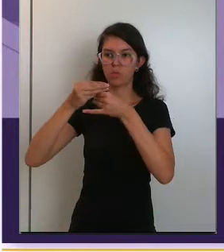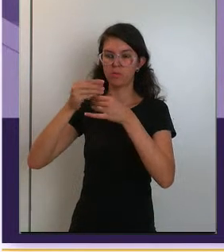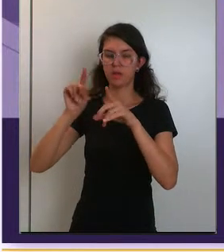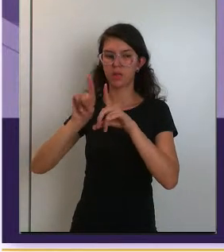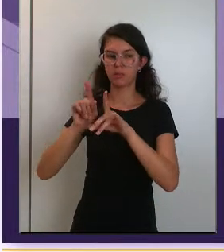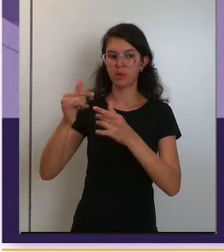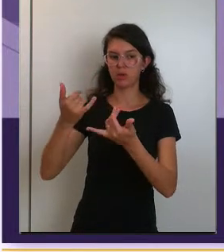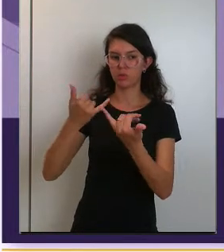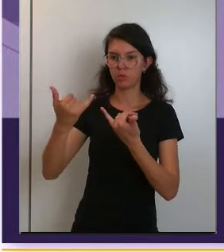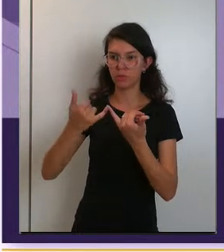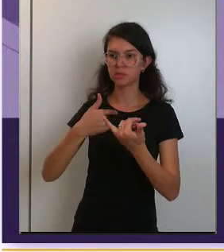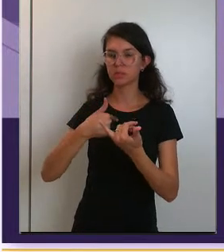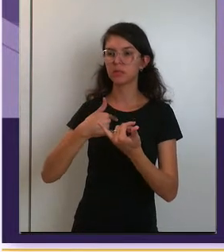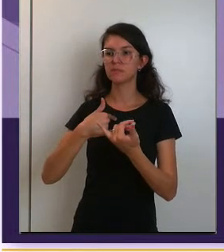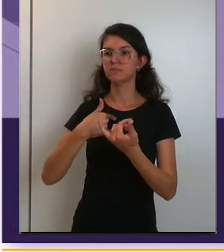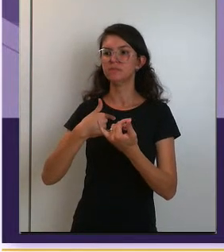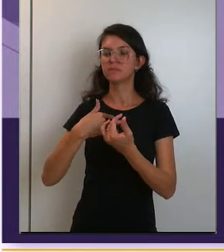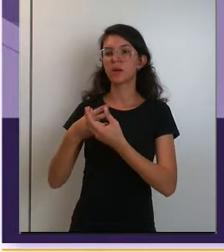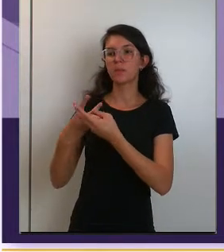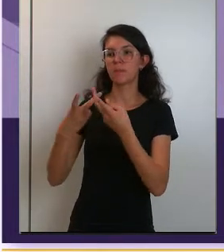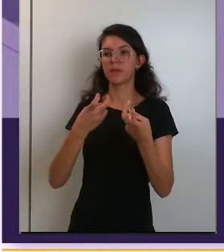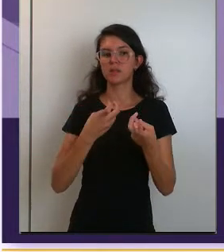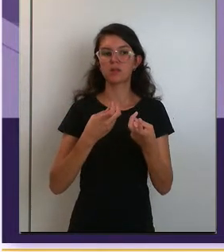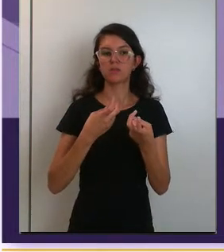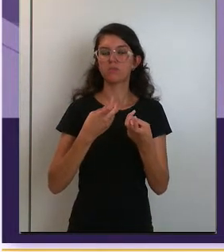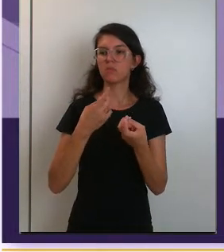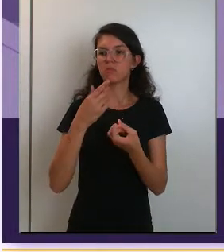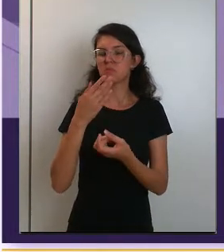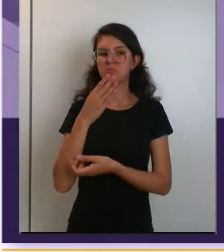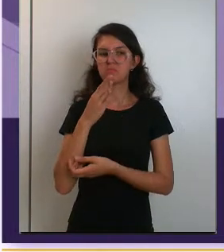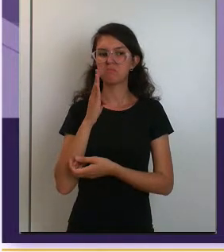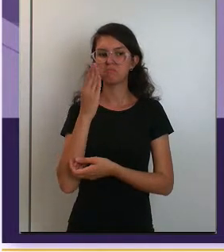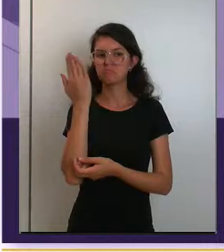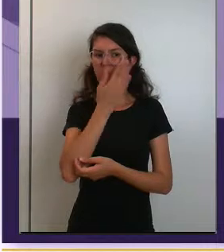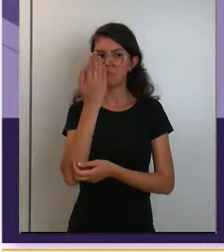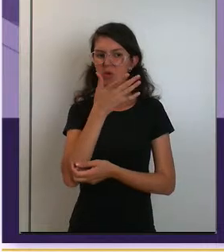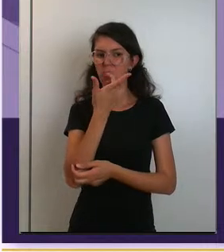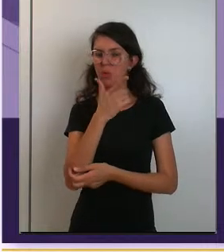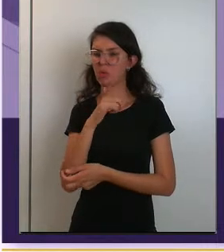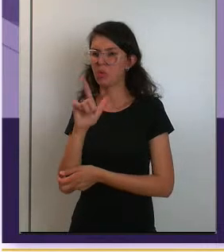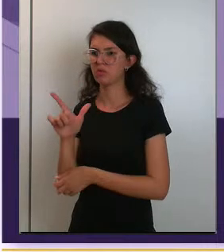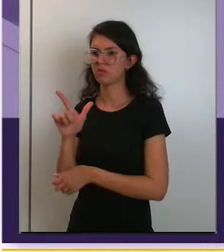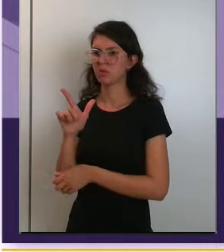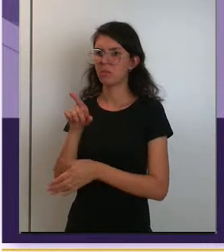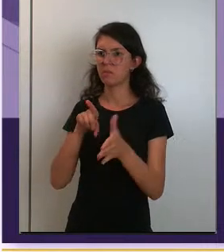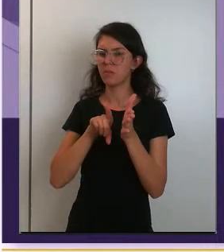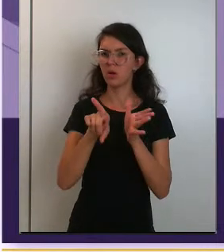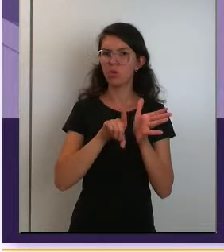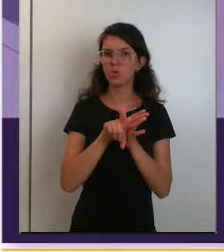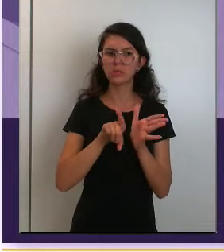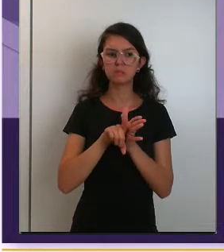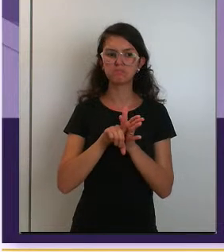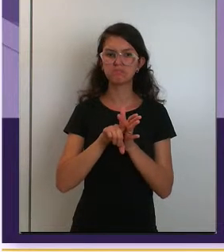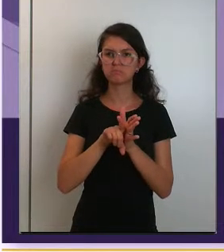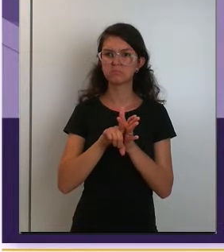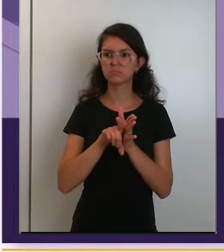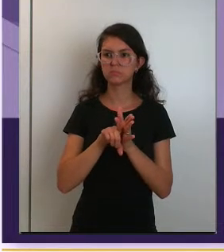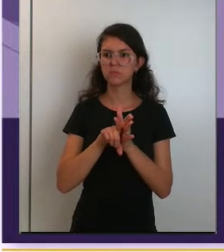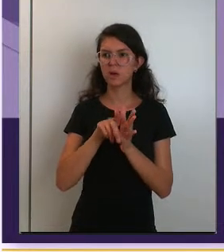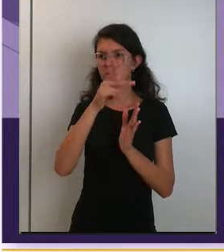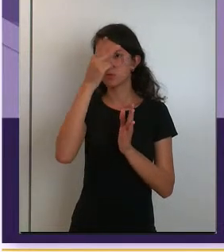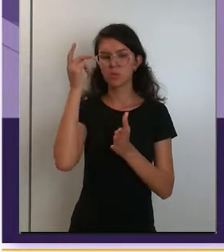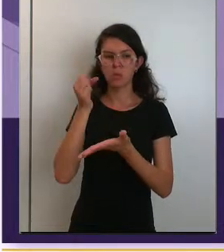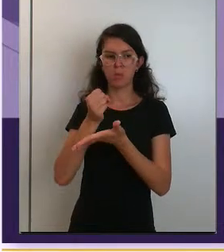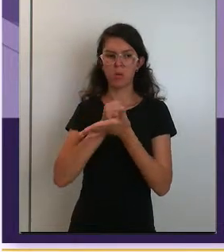informações, e eu não identifico outras perguntas, né? Não sei se teria algum, se o pessoal do apoio puder me ajudar, mas não identifico. E vendo sua